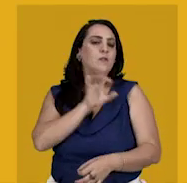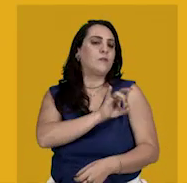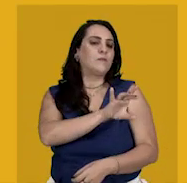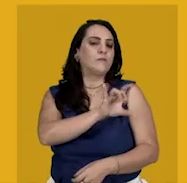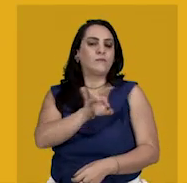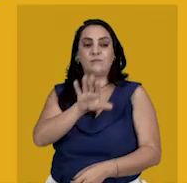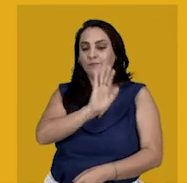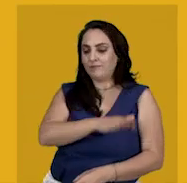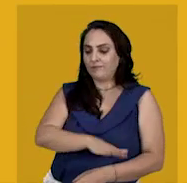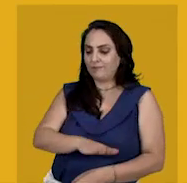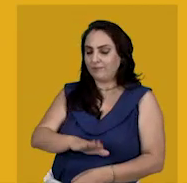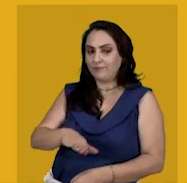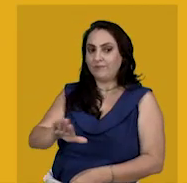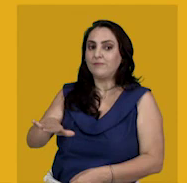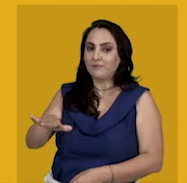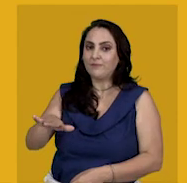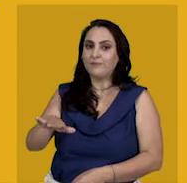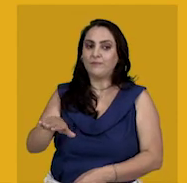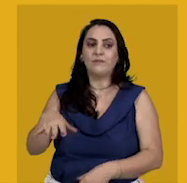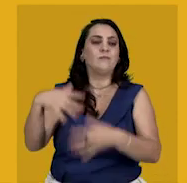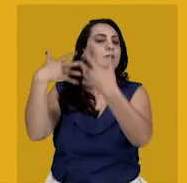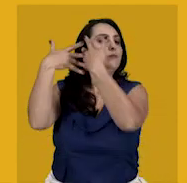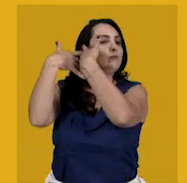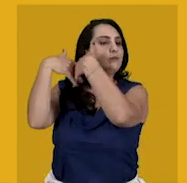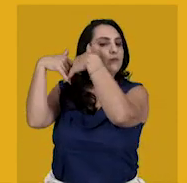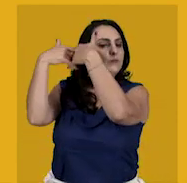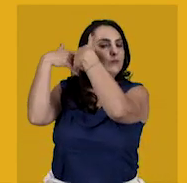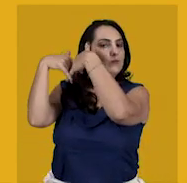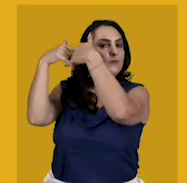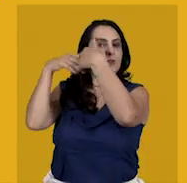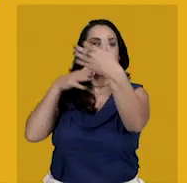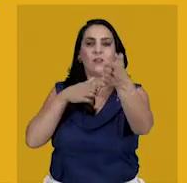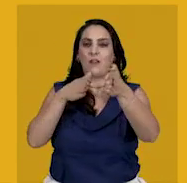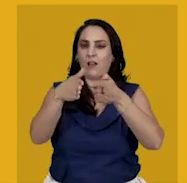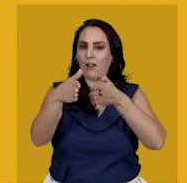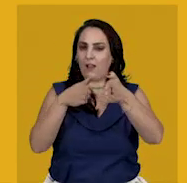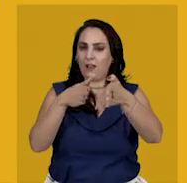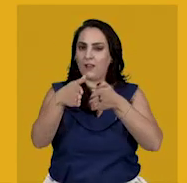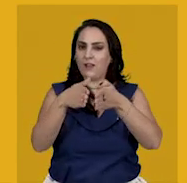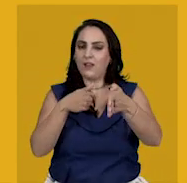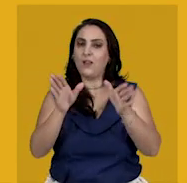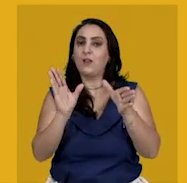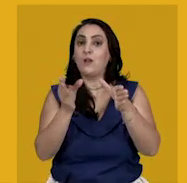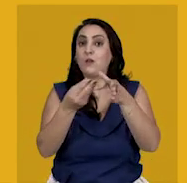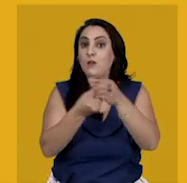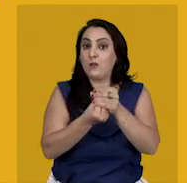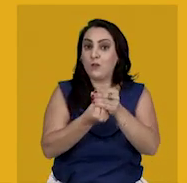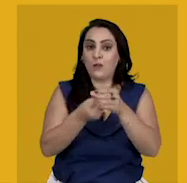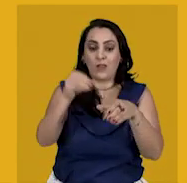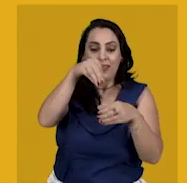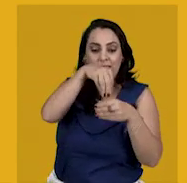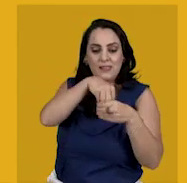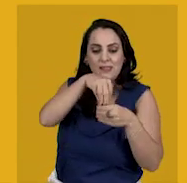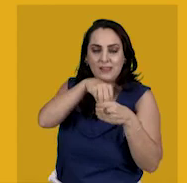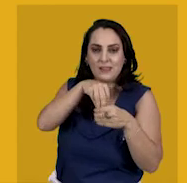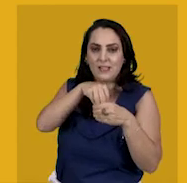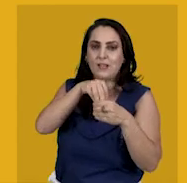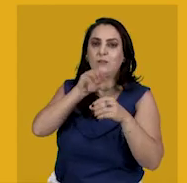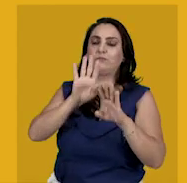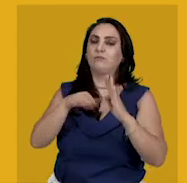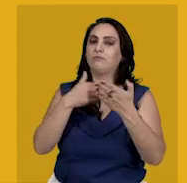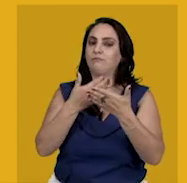surdo, refletir sobre o acesso e inclusão dos alunos surdos na escola e